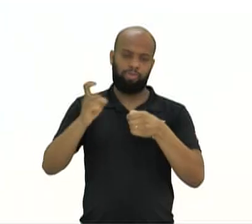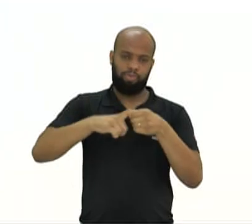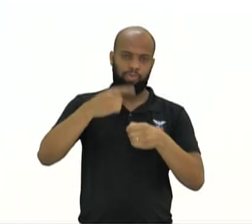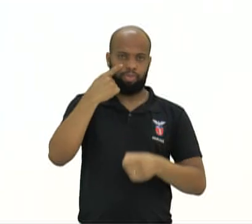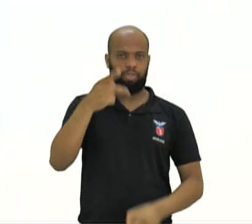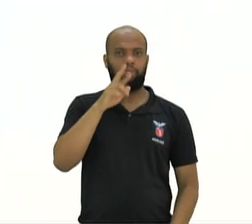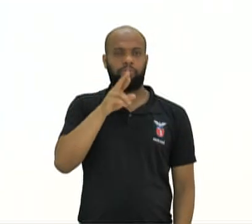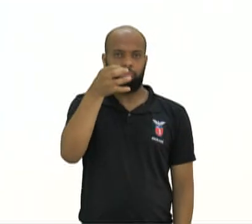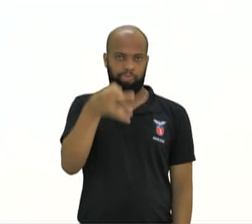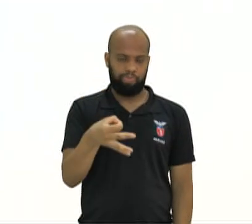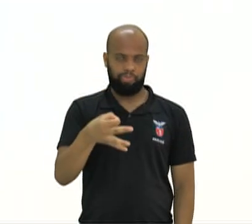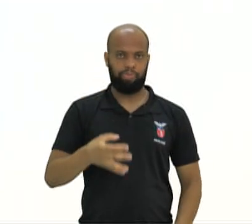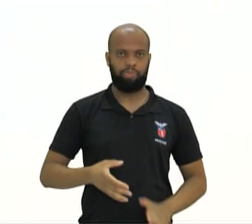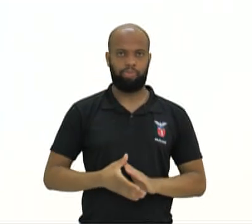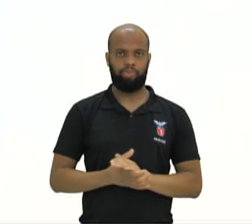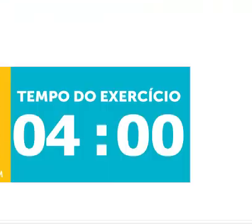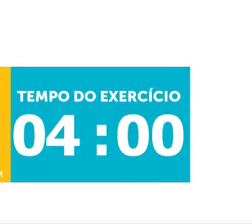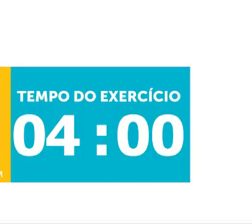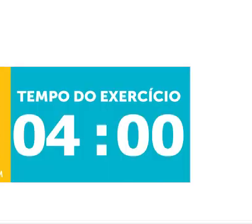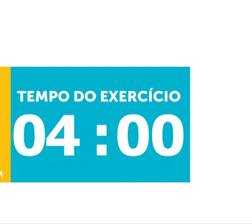correção.